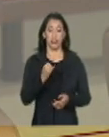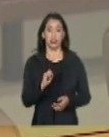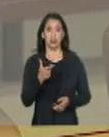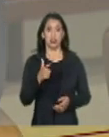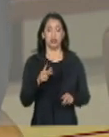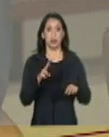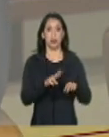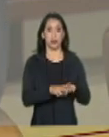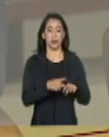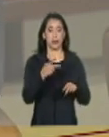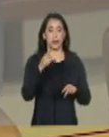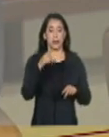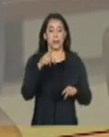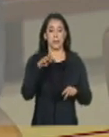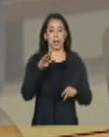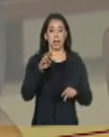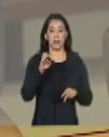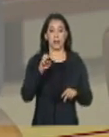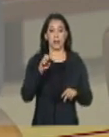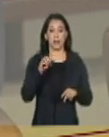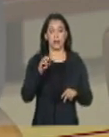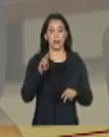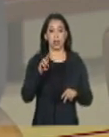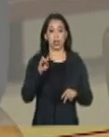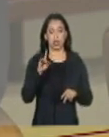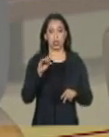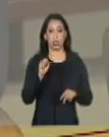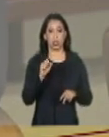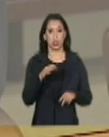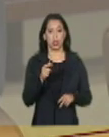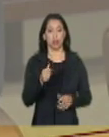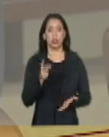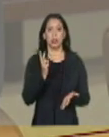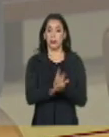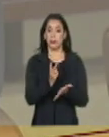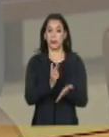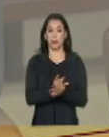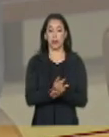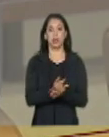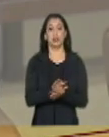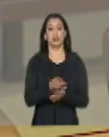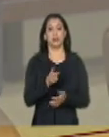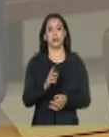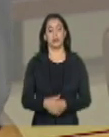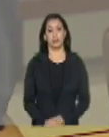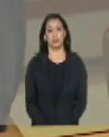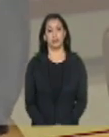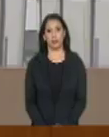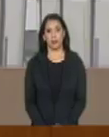prisão preventiva ou provisória. Foram leituras diversas do mesmo dispositivo.